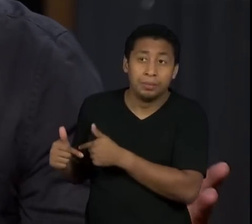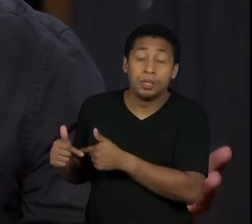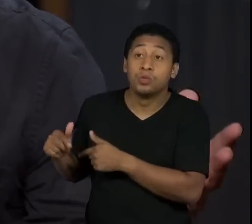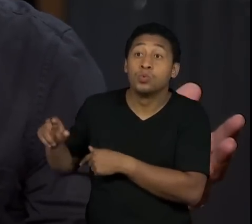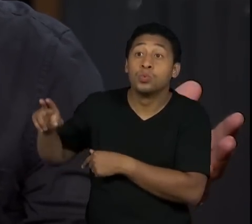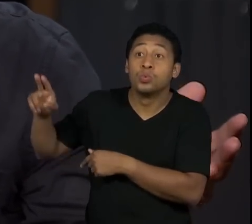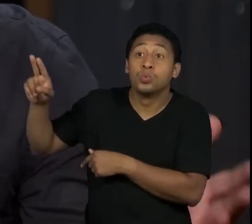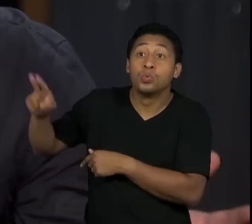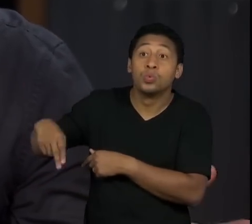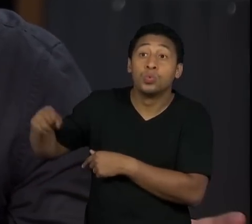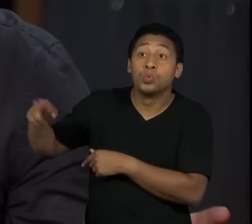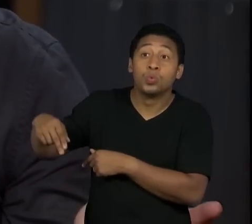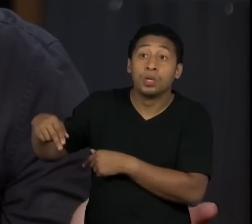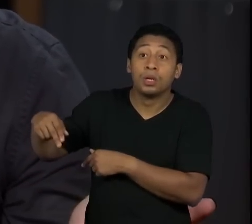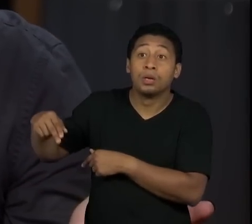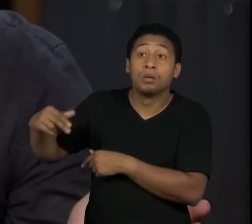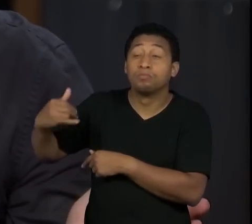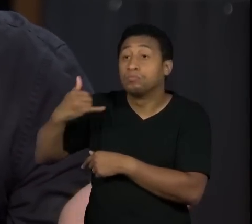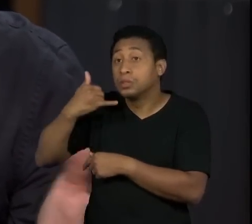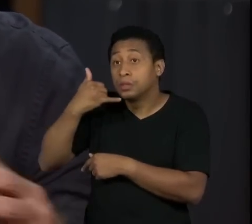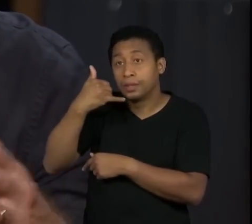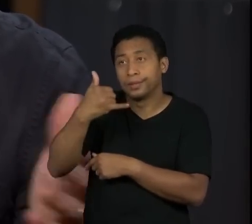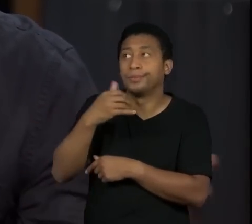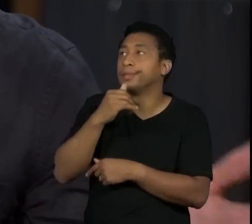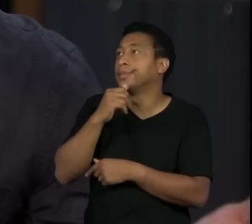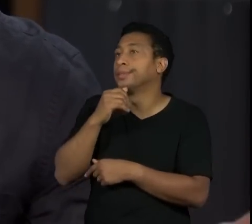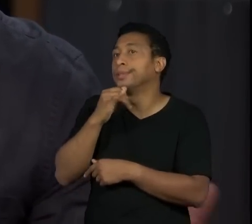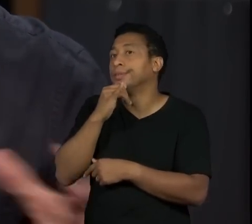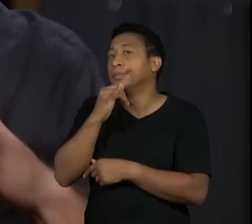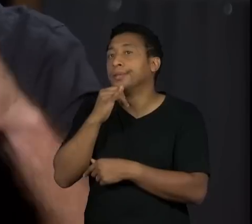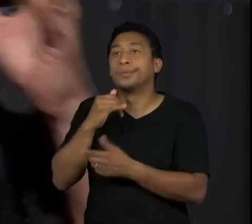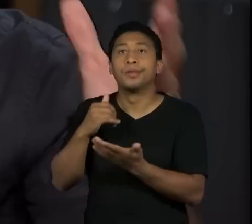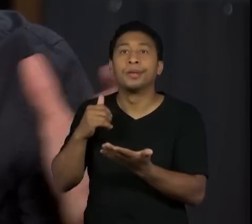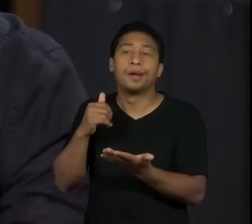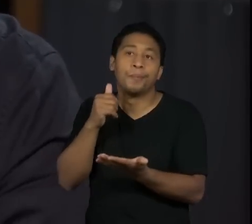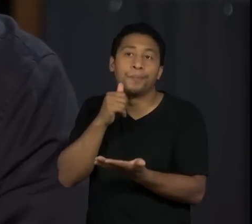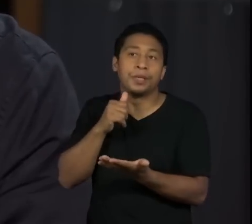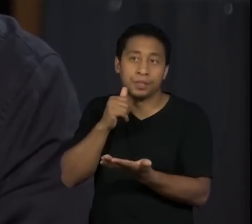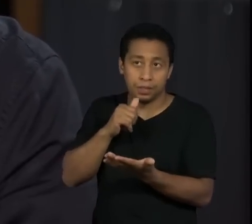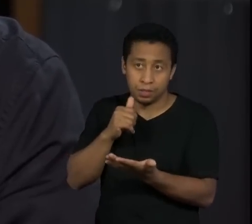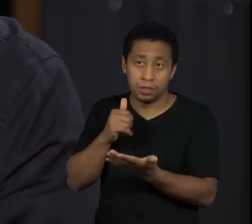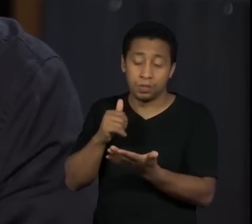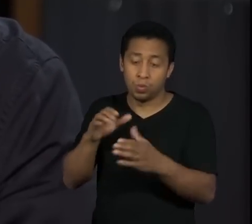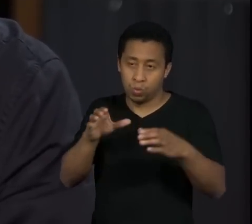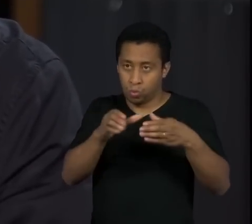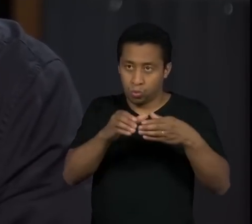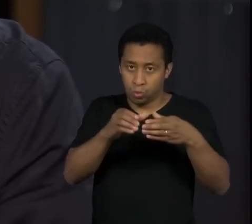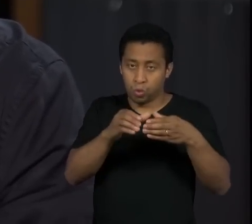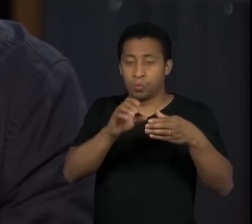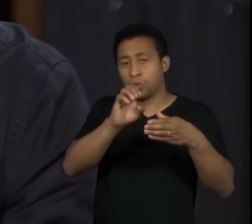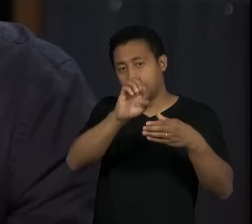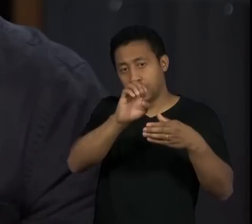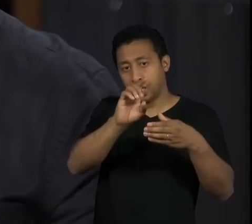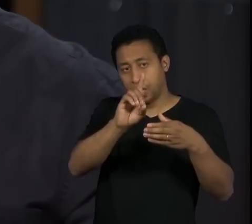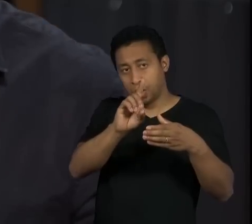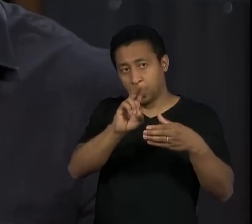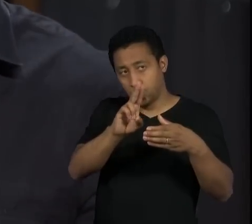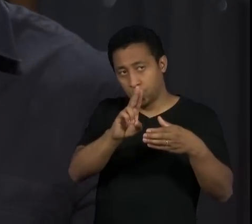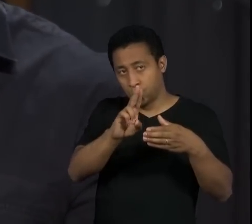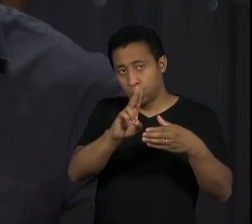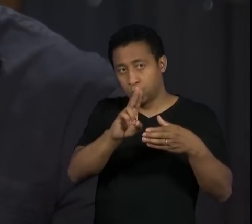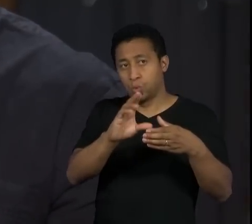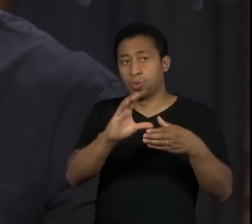ligação de uma menina que é aluna da Educafro, um projeto que o Frei Davi tem aqui em São Paulo, e